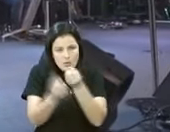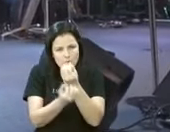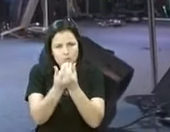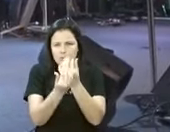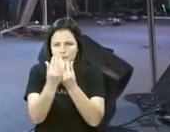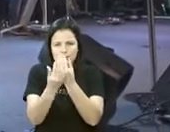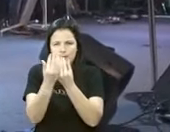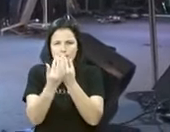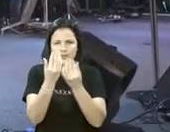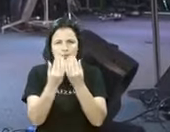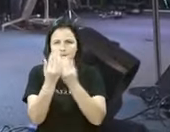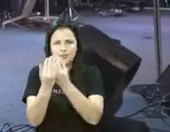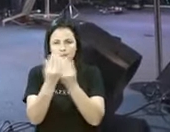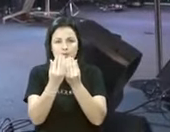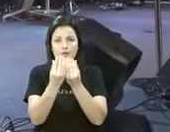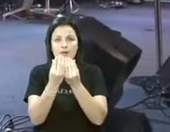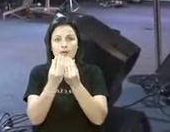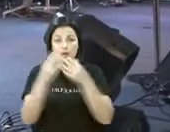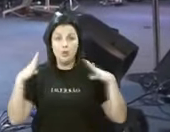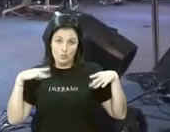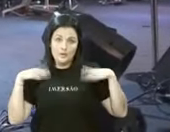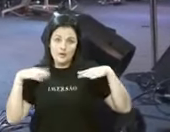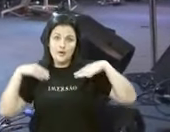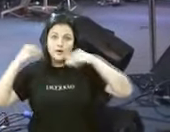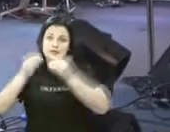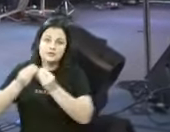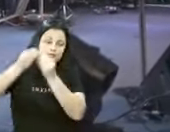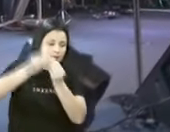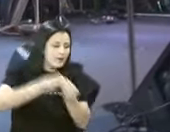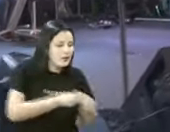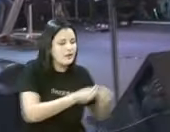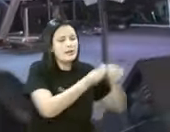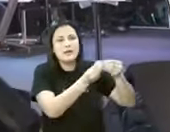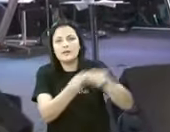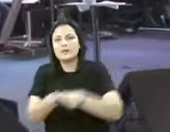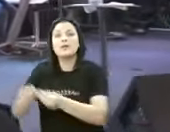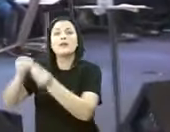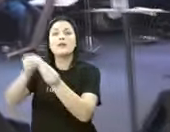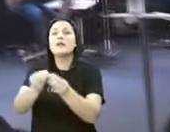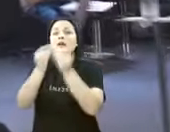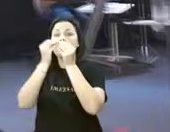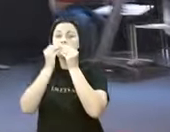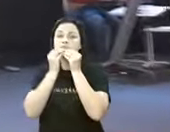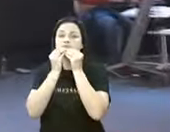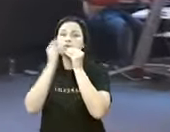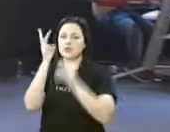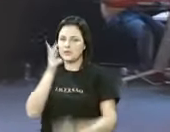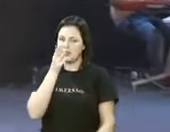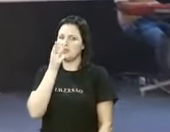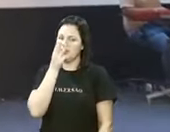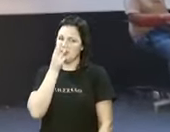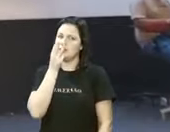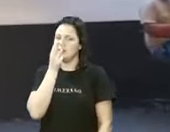E a mira da brasa é a boca de Isaías. A área que ele disse que era a